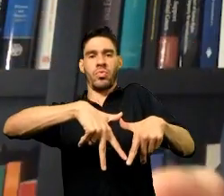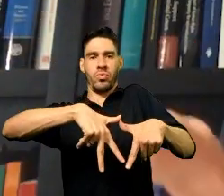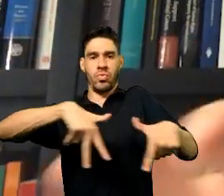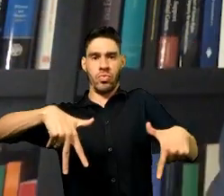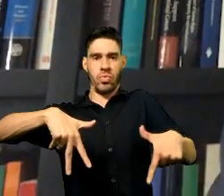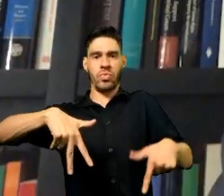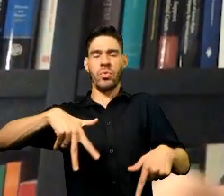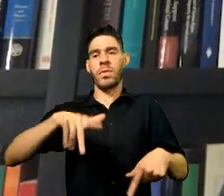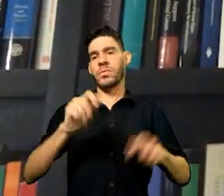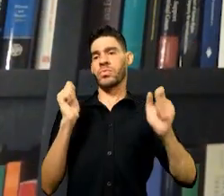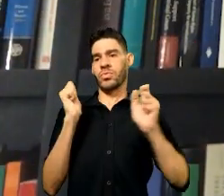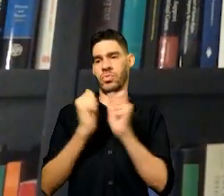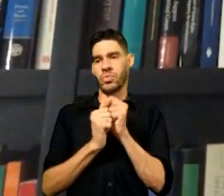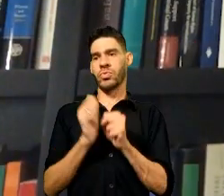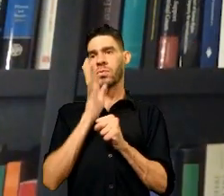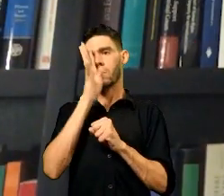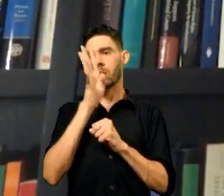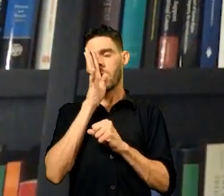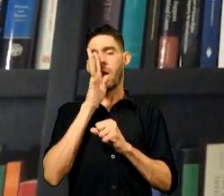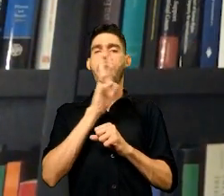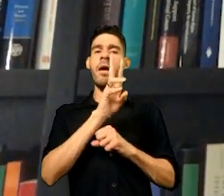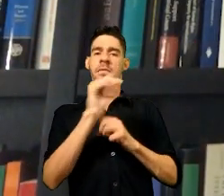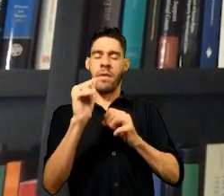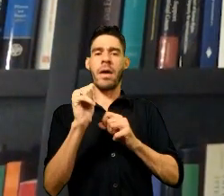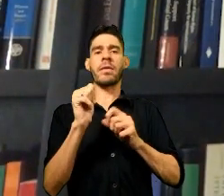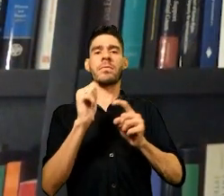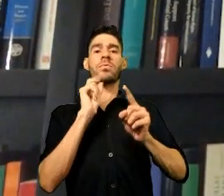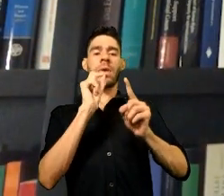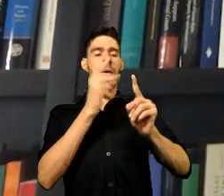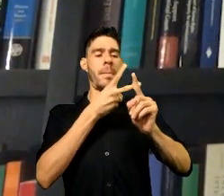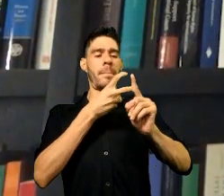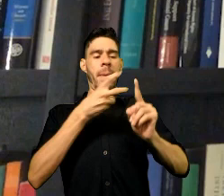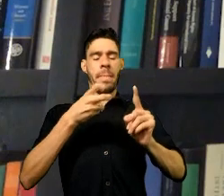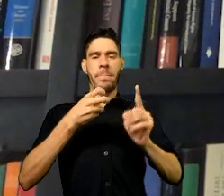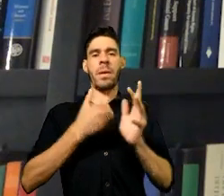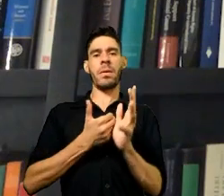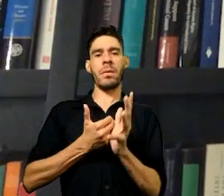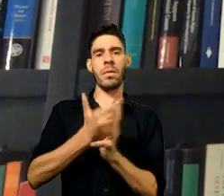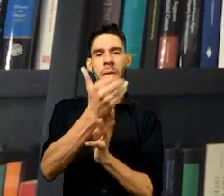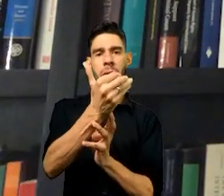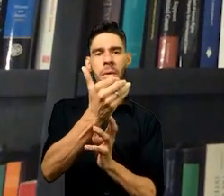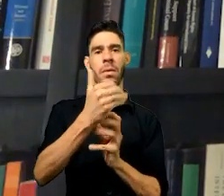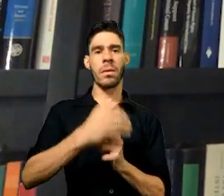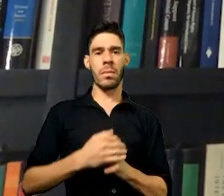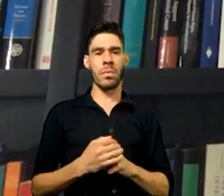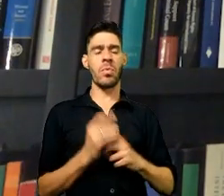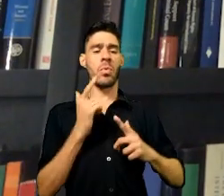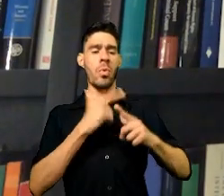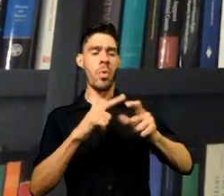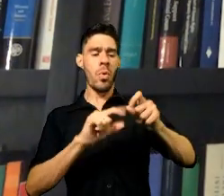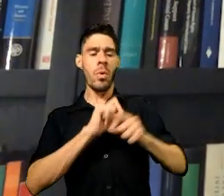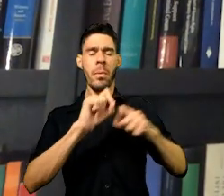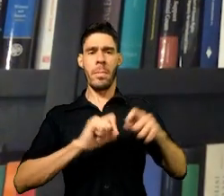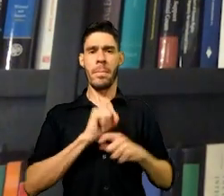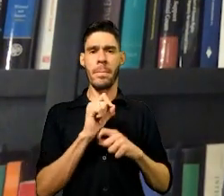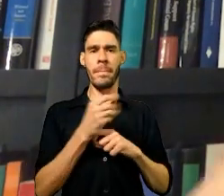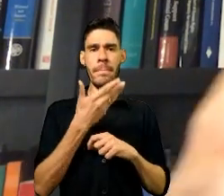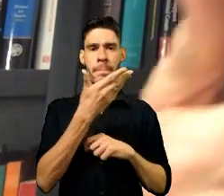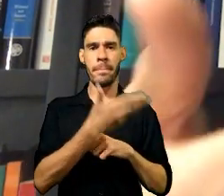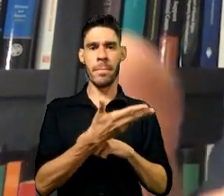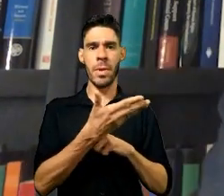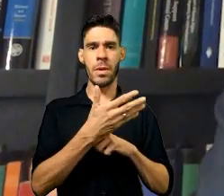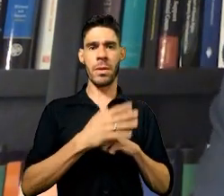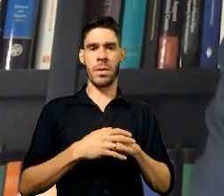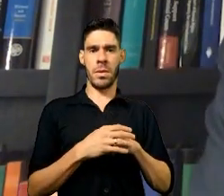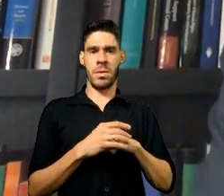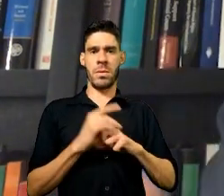ao lado do acusado. E aí nós procederemos então ao reconhecimento. O problema